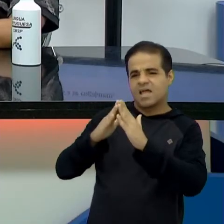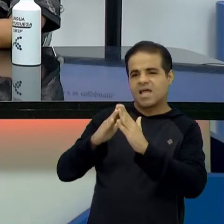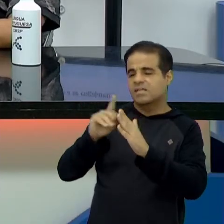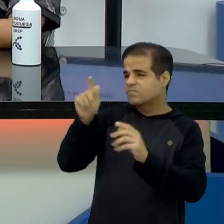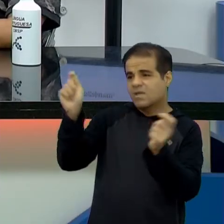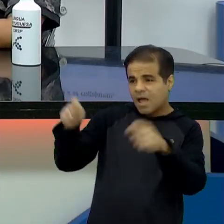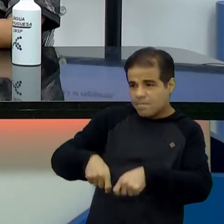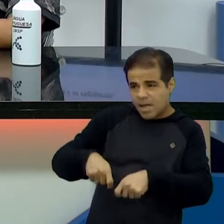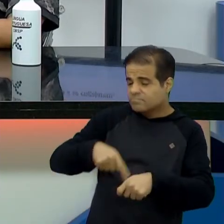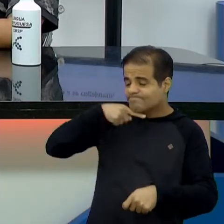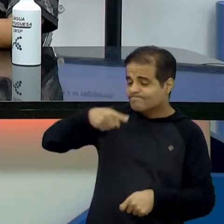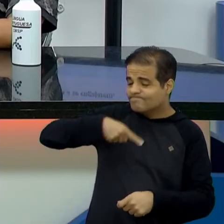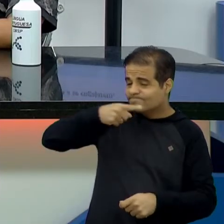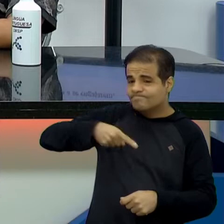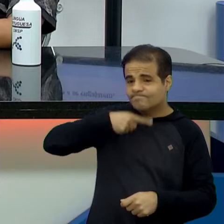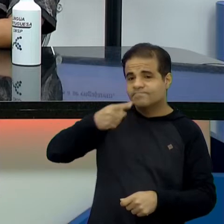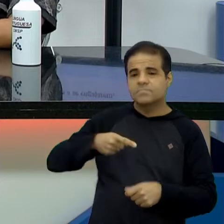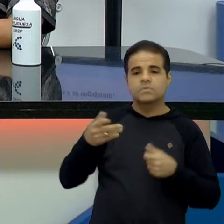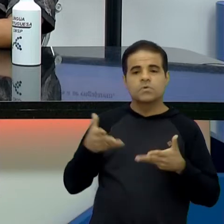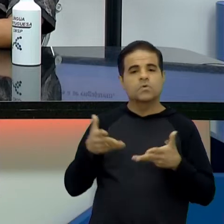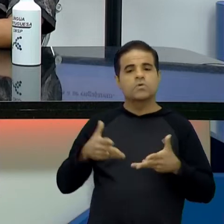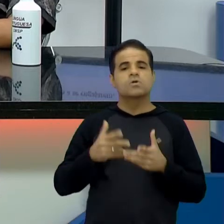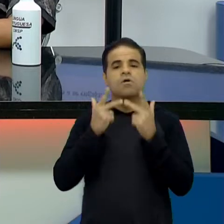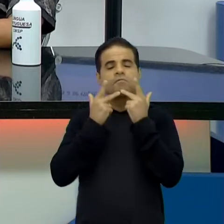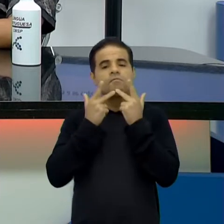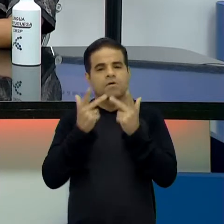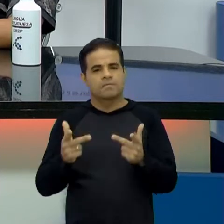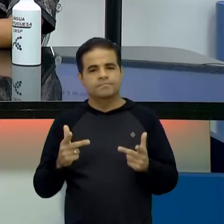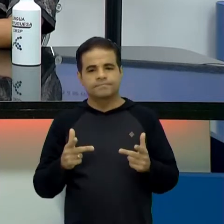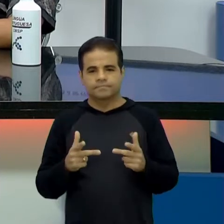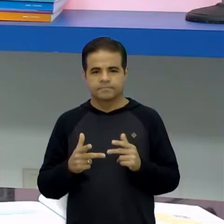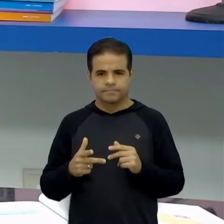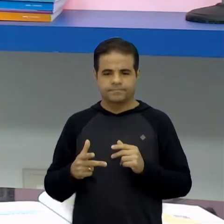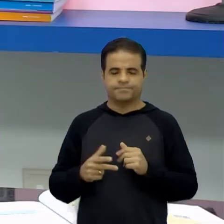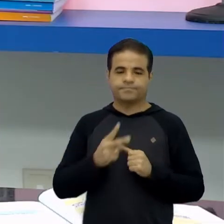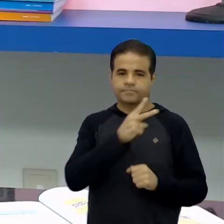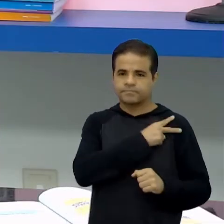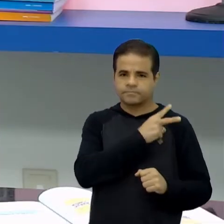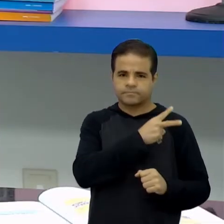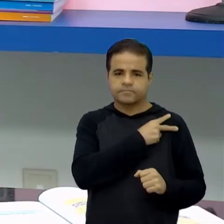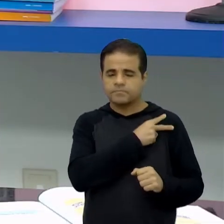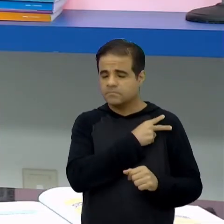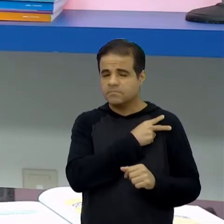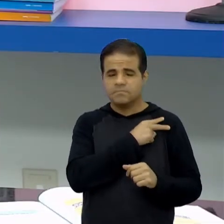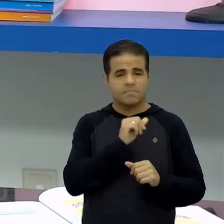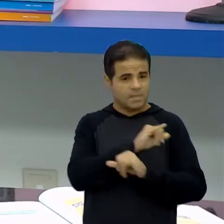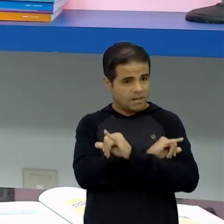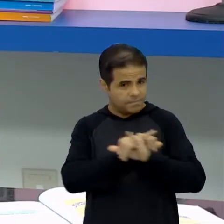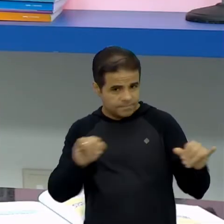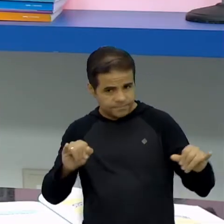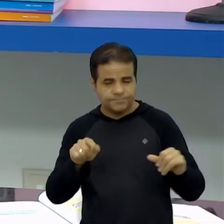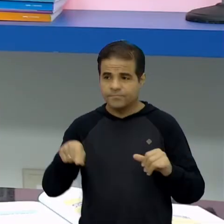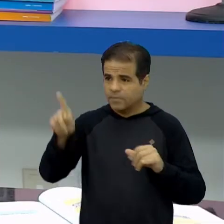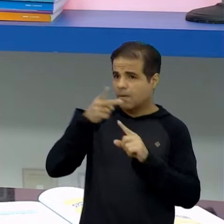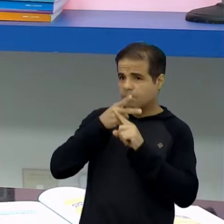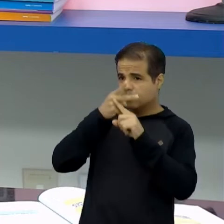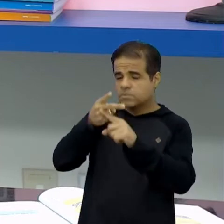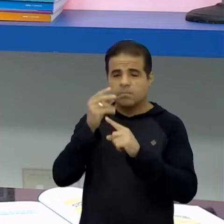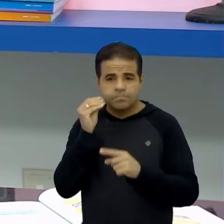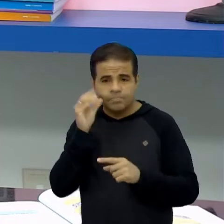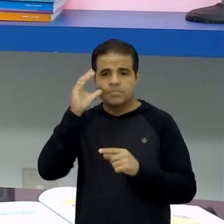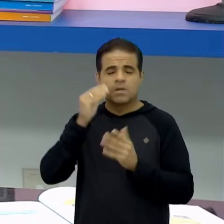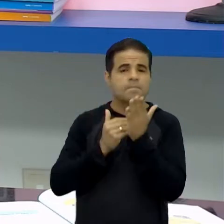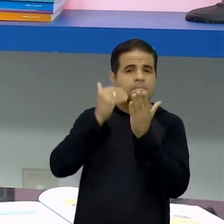não é capaz. E hoje, quando a gente fala aqui para uma segunda série, para o ensino médio, ir em busca de